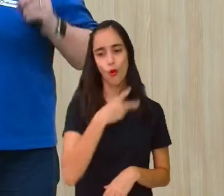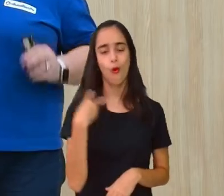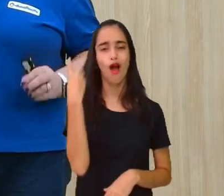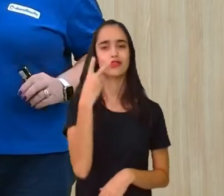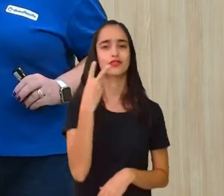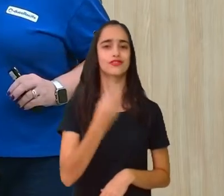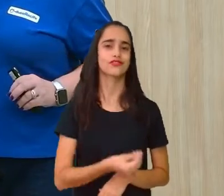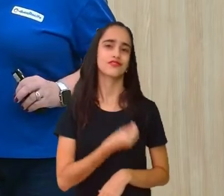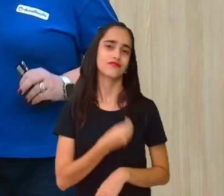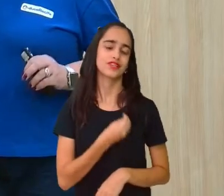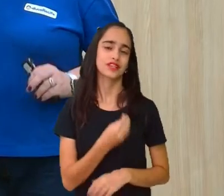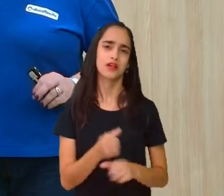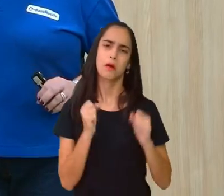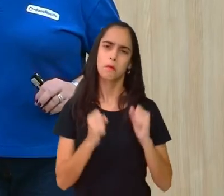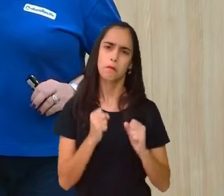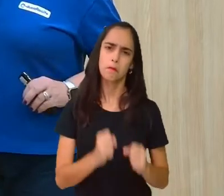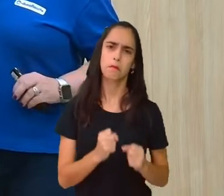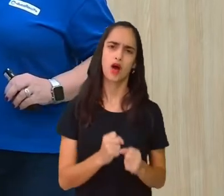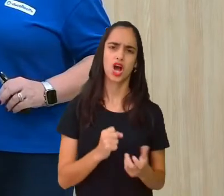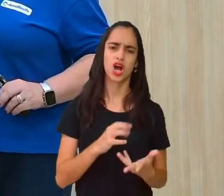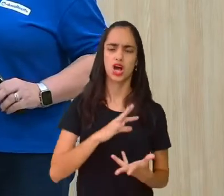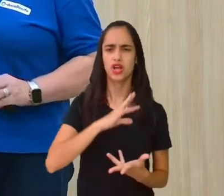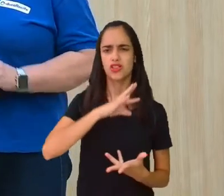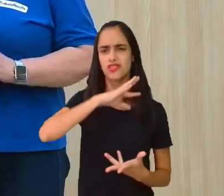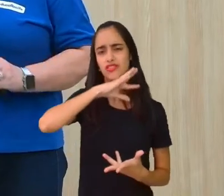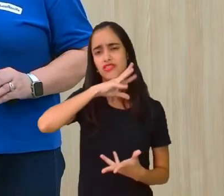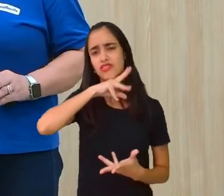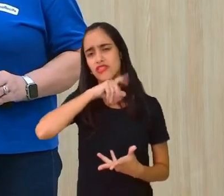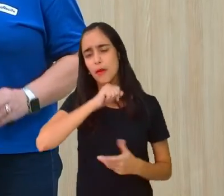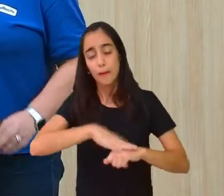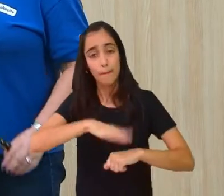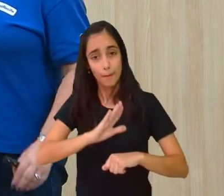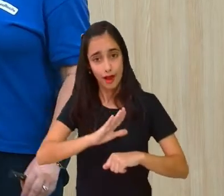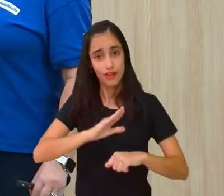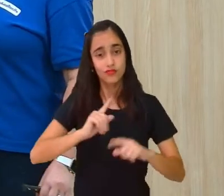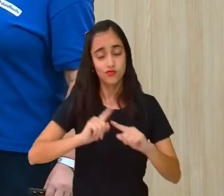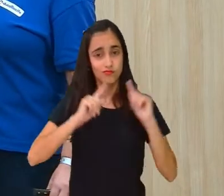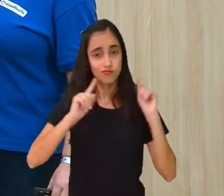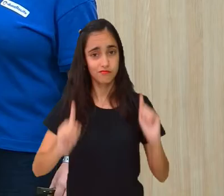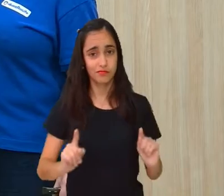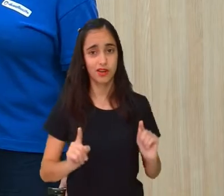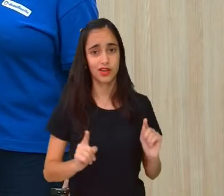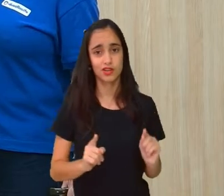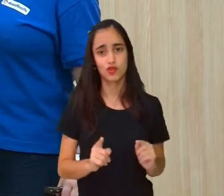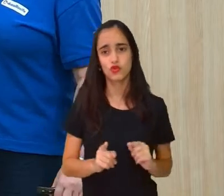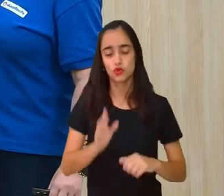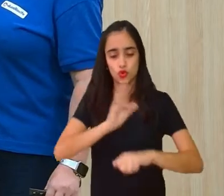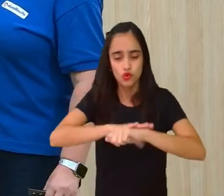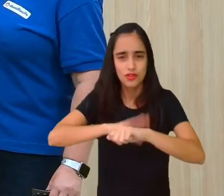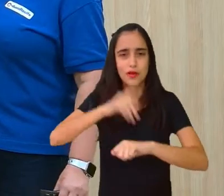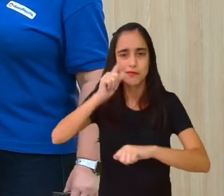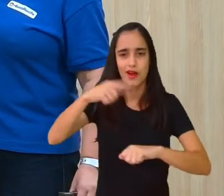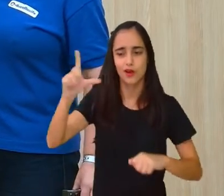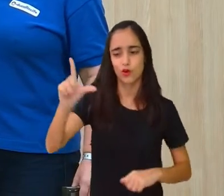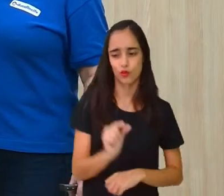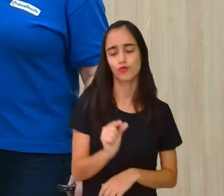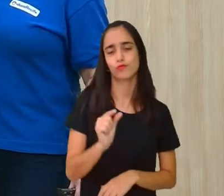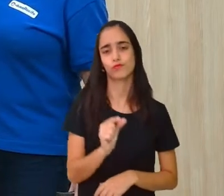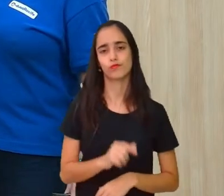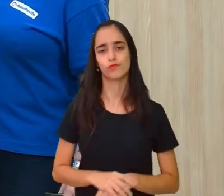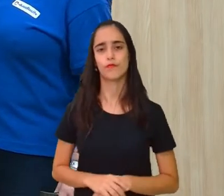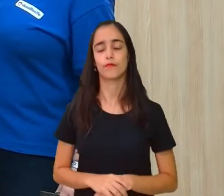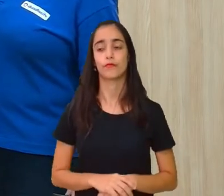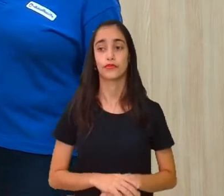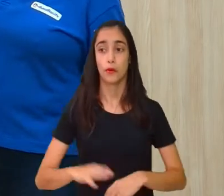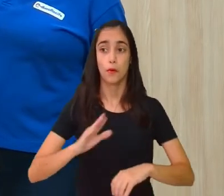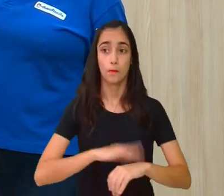demorar mais, né, na questão, mas quando ele começa em ação, o tempo dele é curto. Então, ele destrói. Na medida que ele destrói, nós